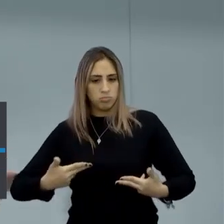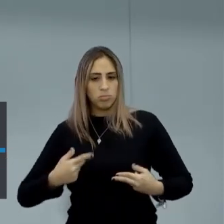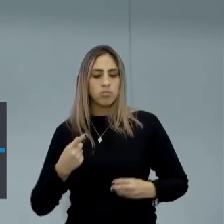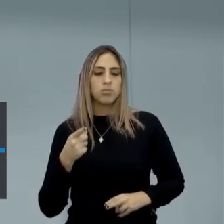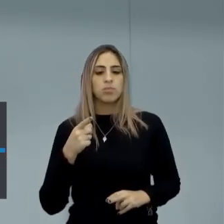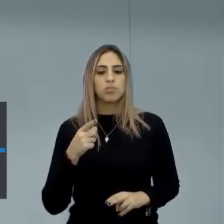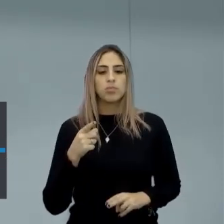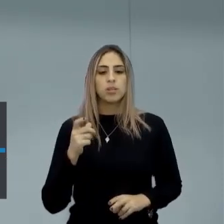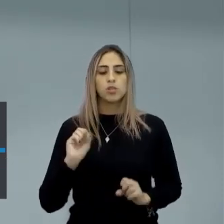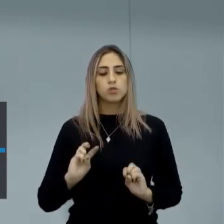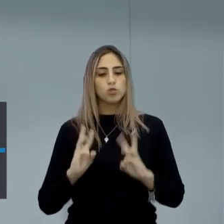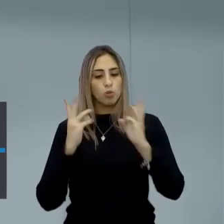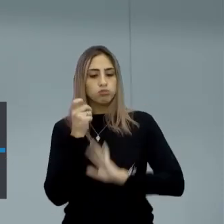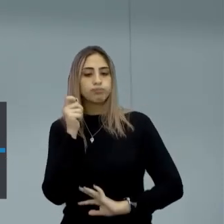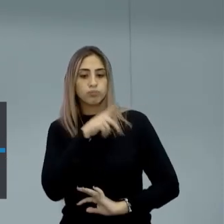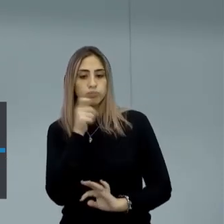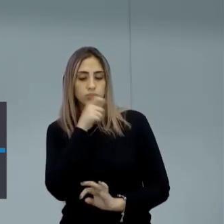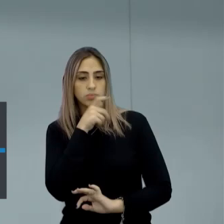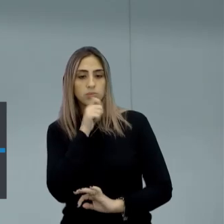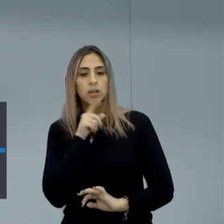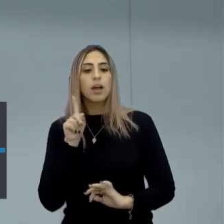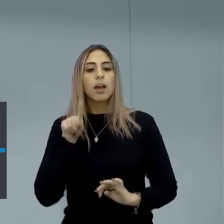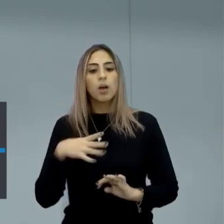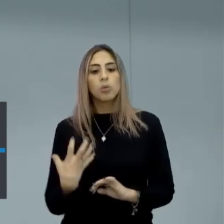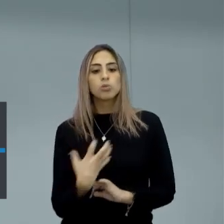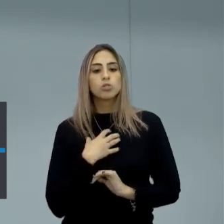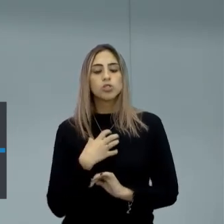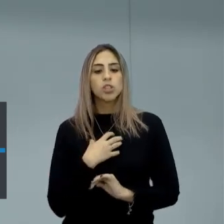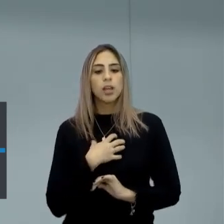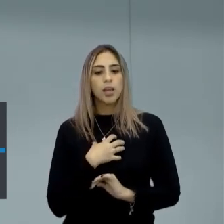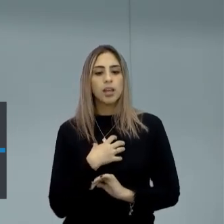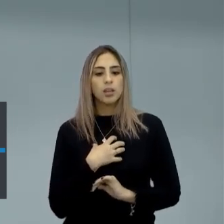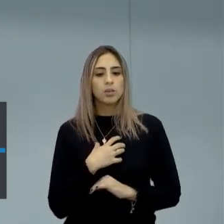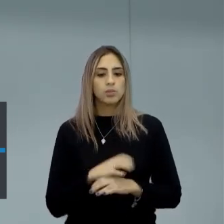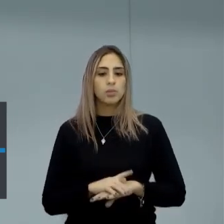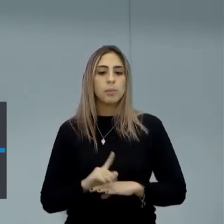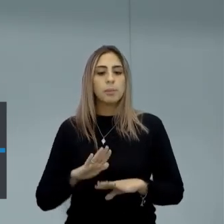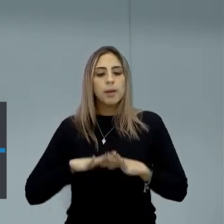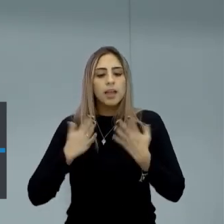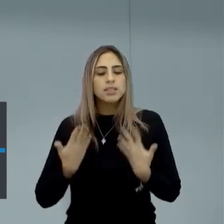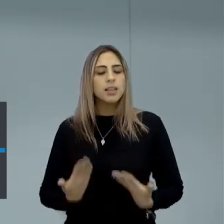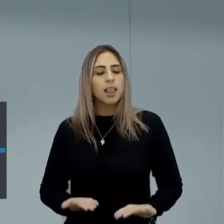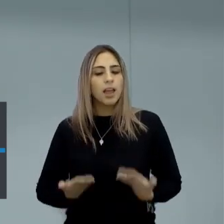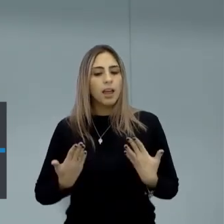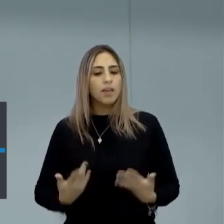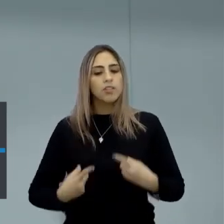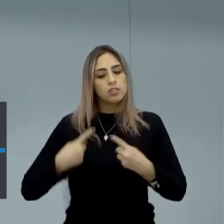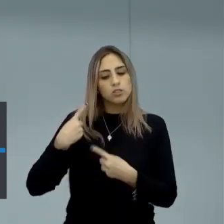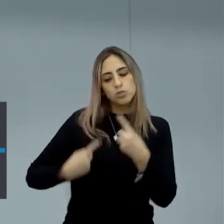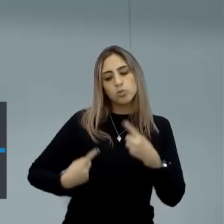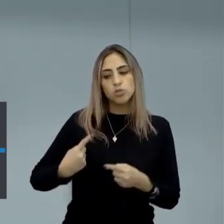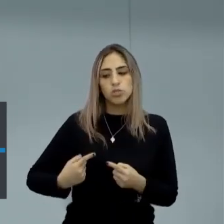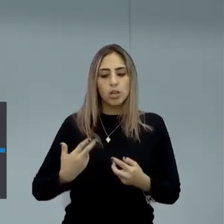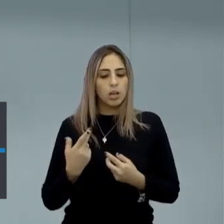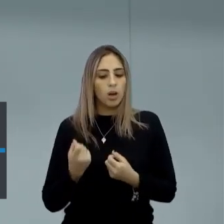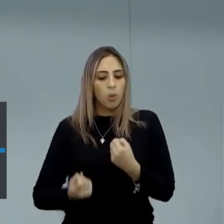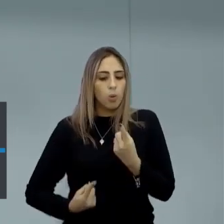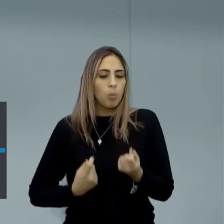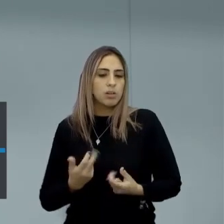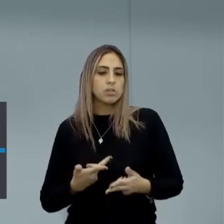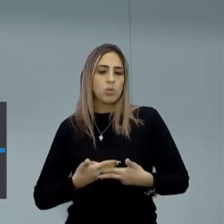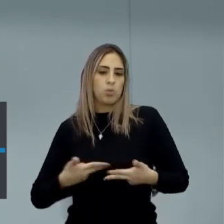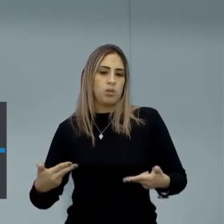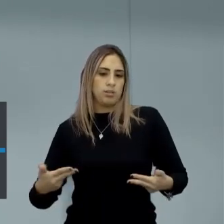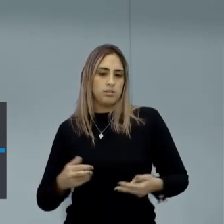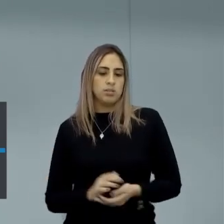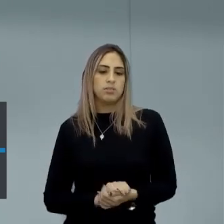o stand-up comedy ele vai trazer uma forma mais leve de discutir algumas coisas. Então, da mesma forma